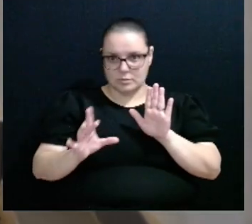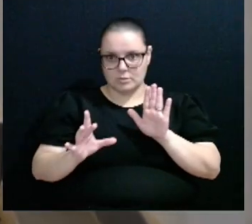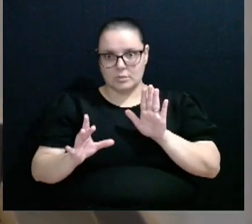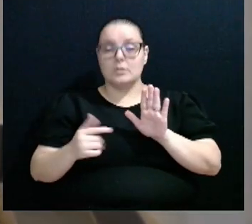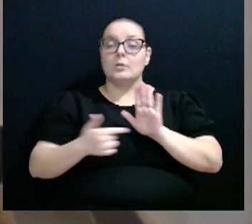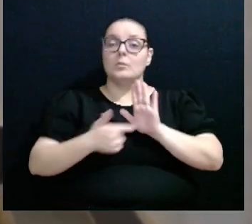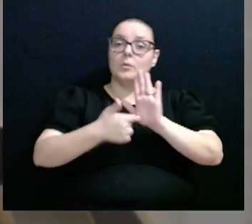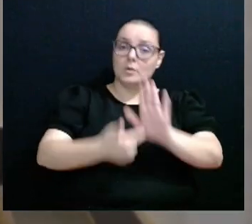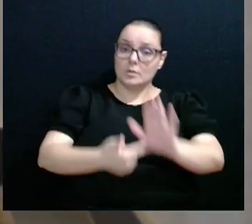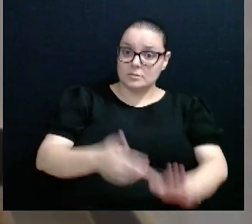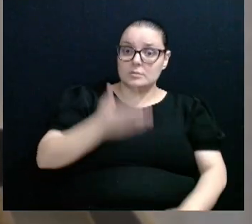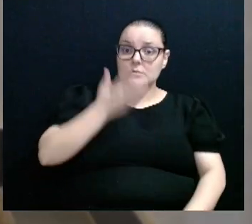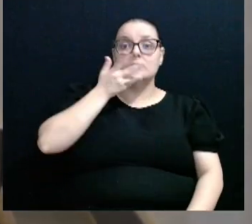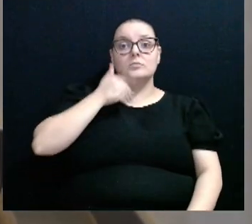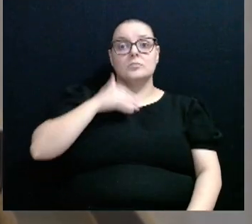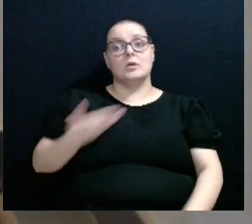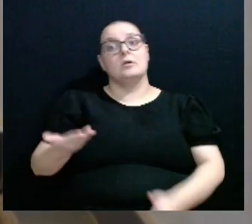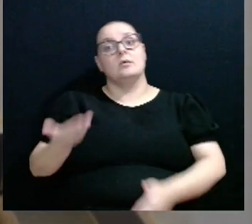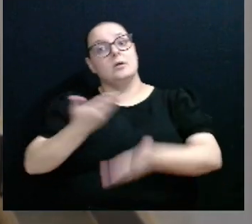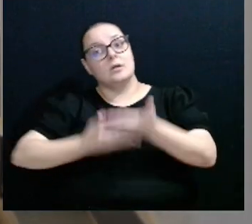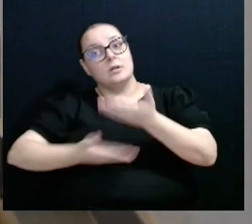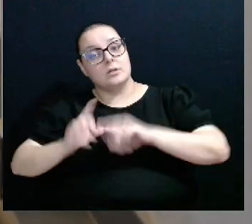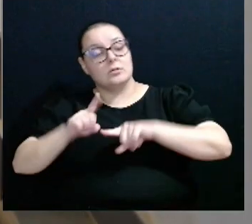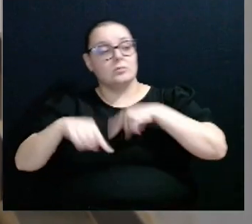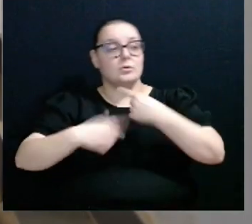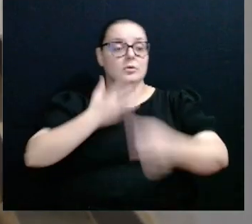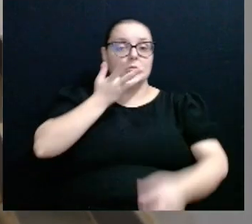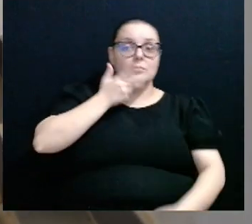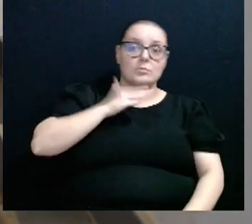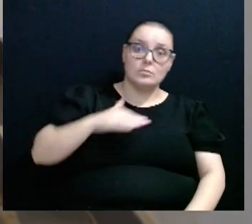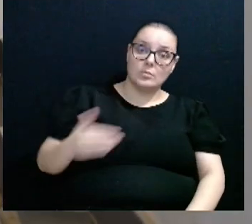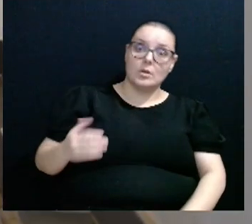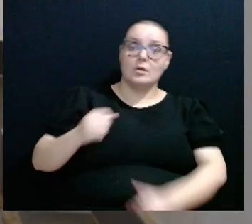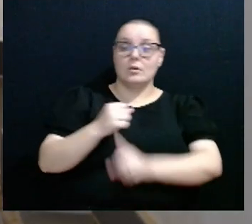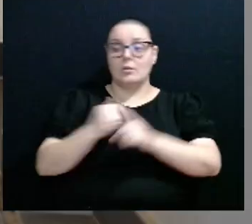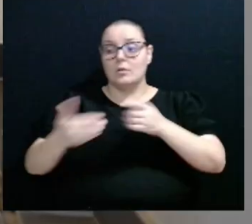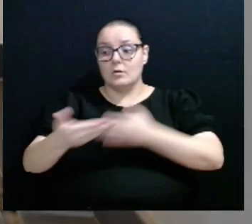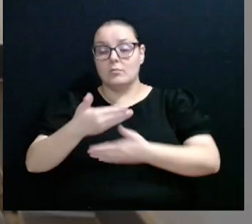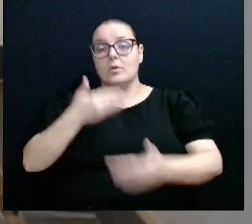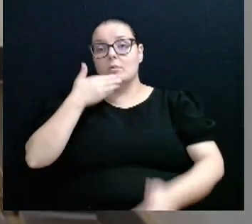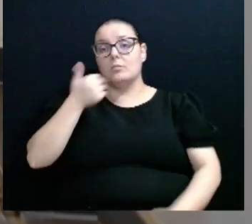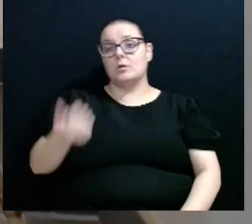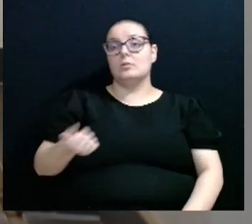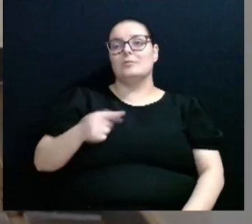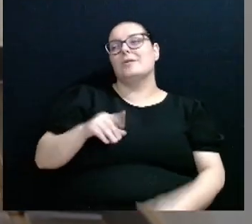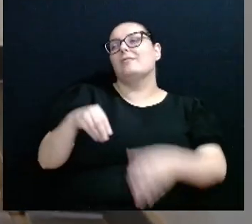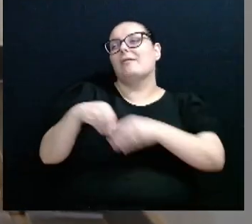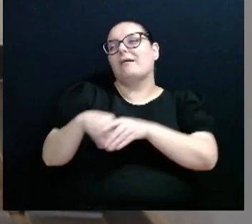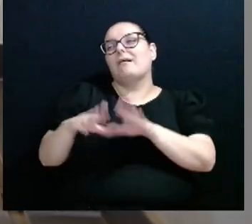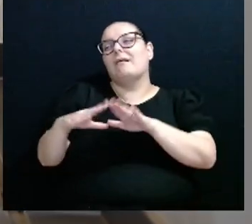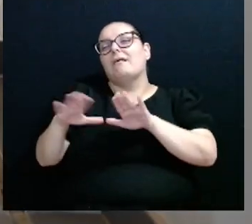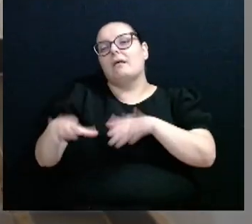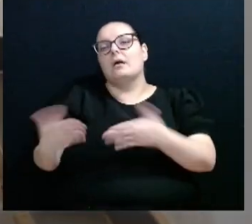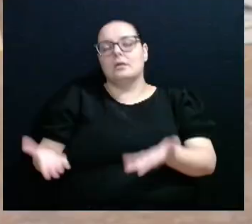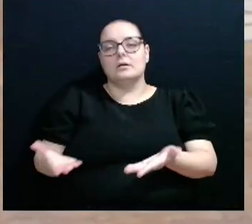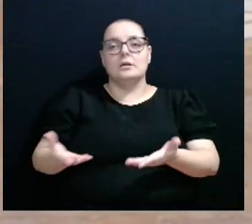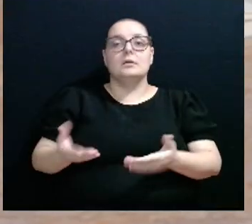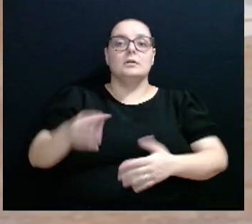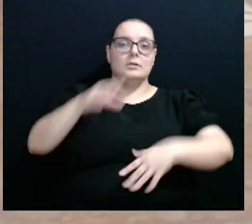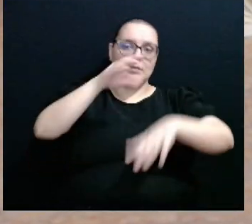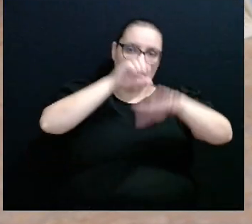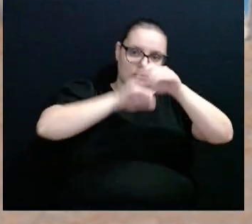vai interagir com as outras crianças, ela vai socializar melhor. Então nessas frases colocando, assim, não, você vai aprender a brincar,